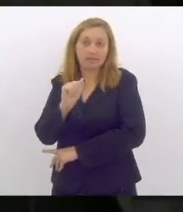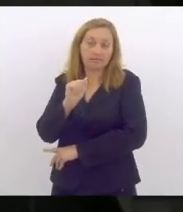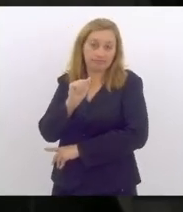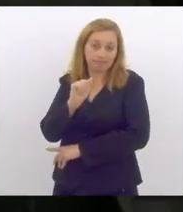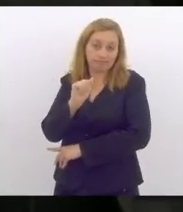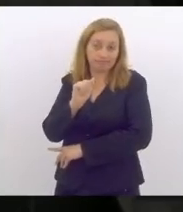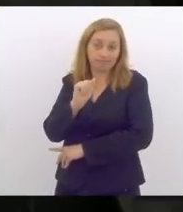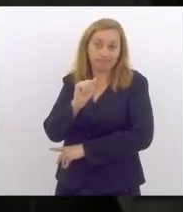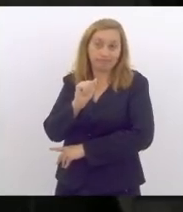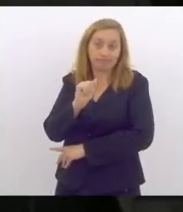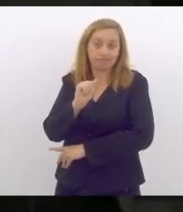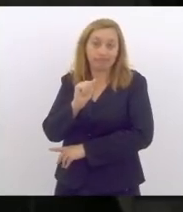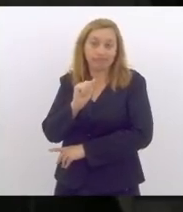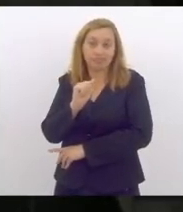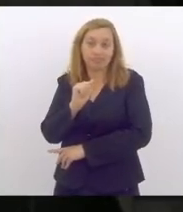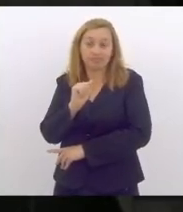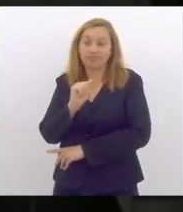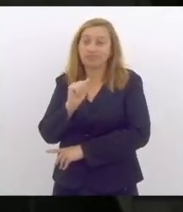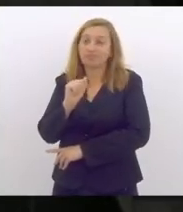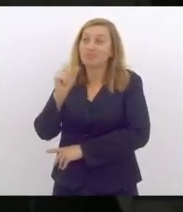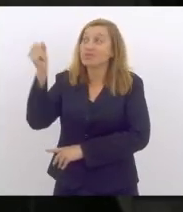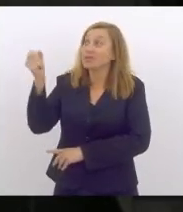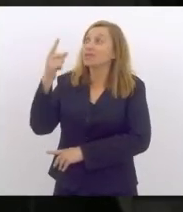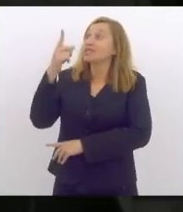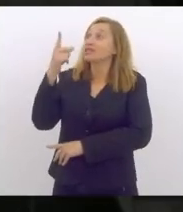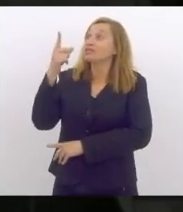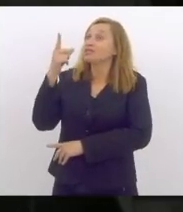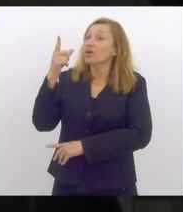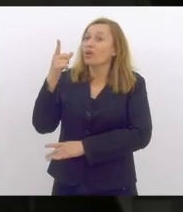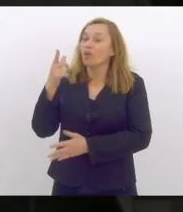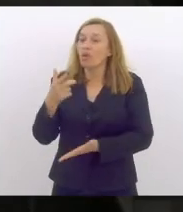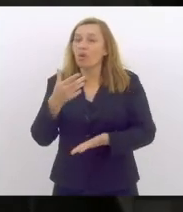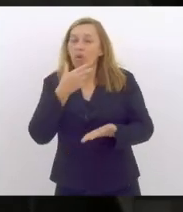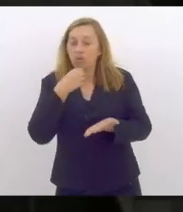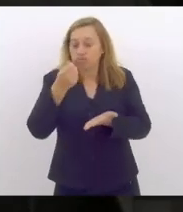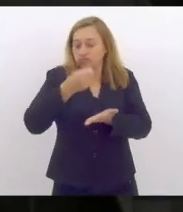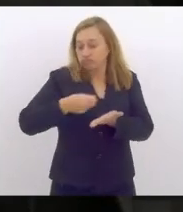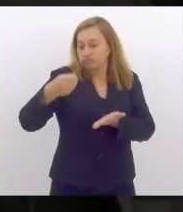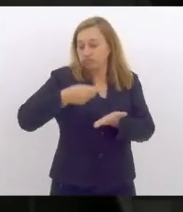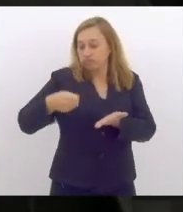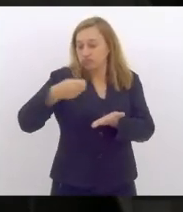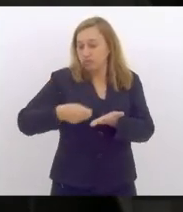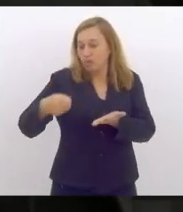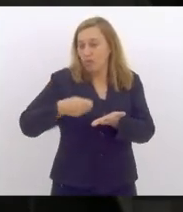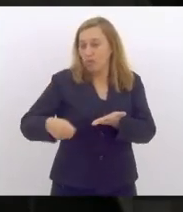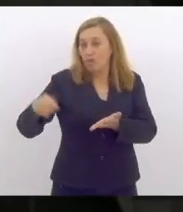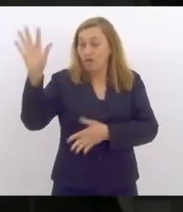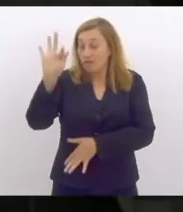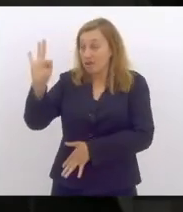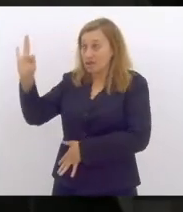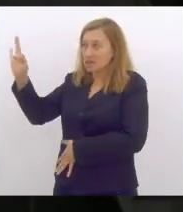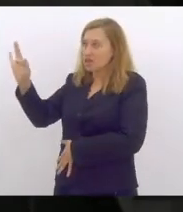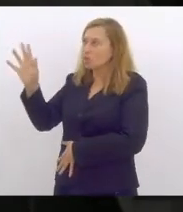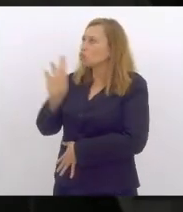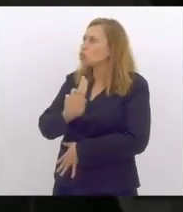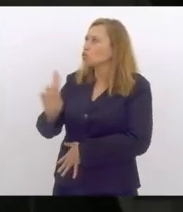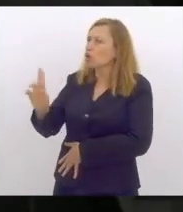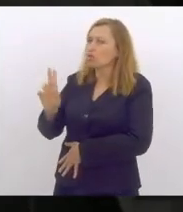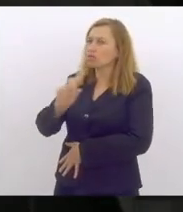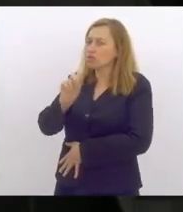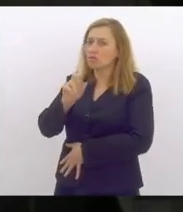Baobá que inspirou o escritor francês, e não vou falar o nome dele com a